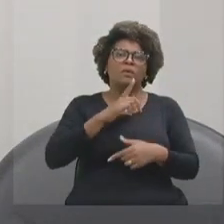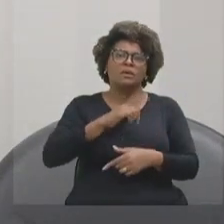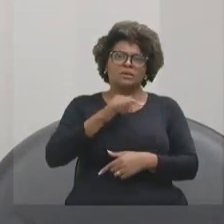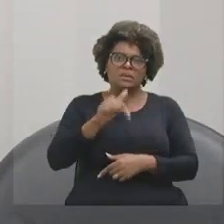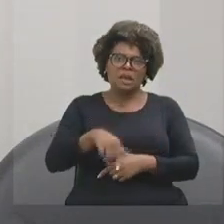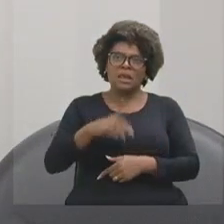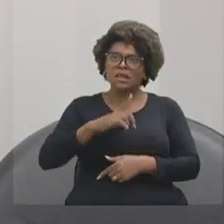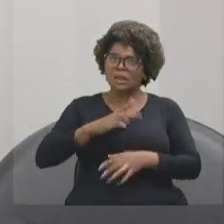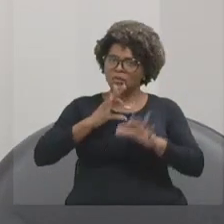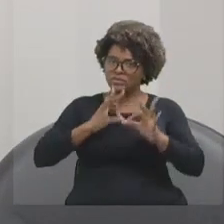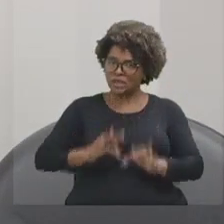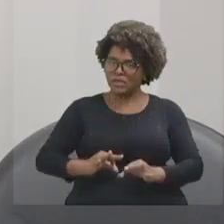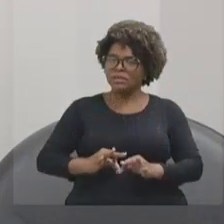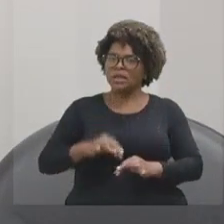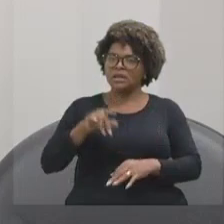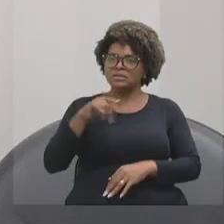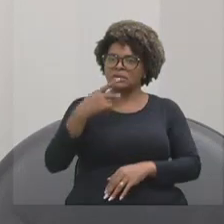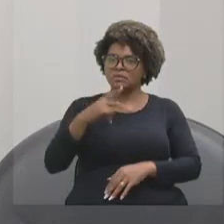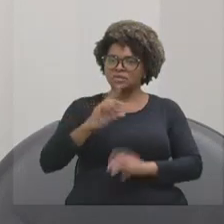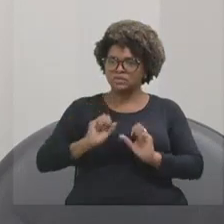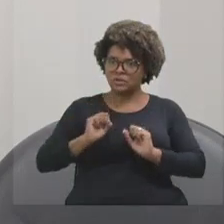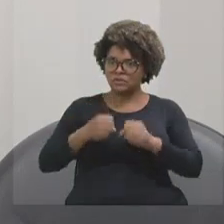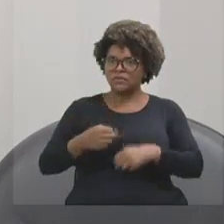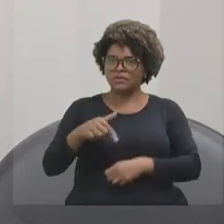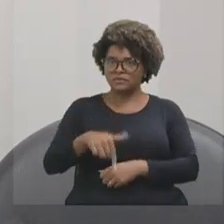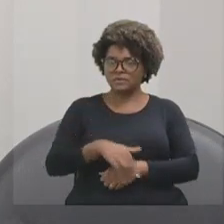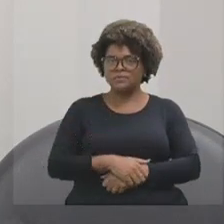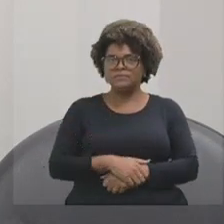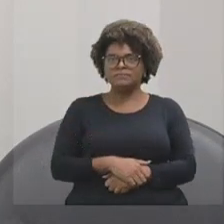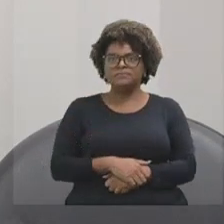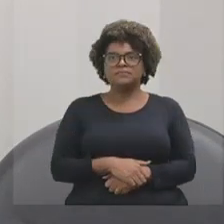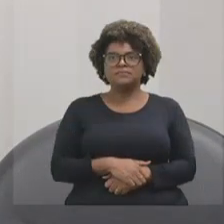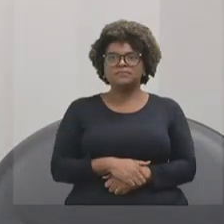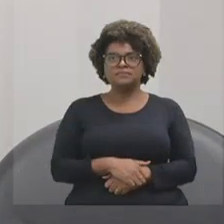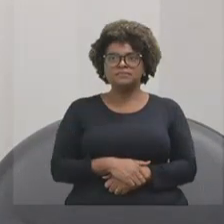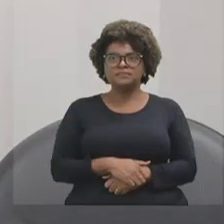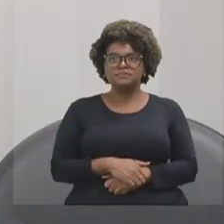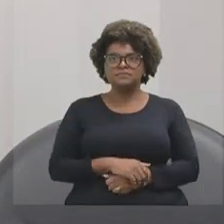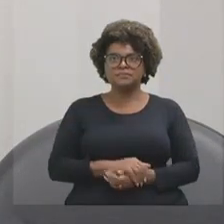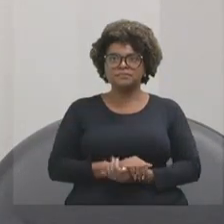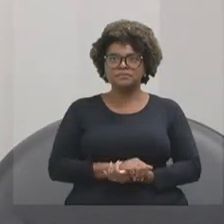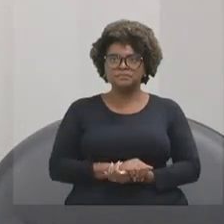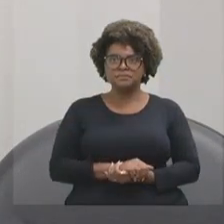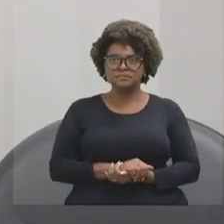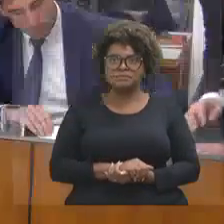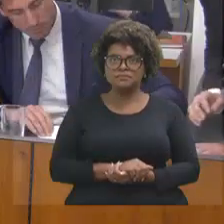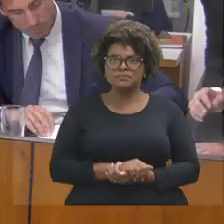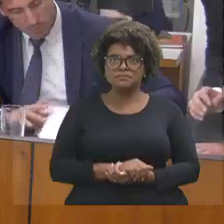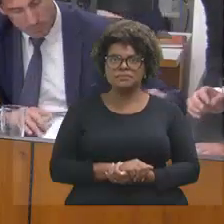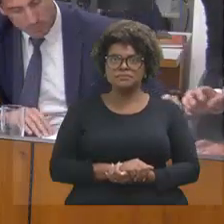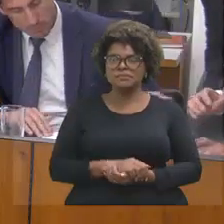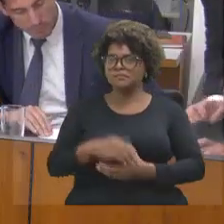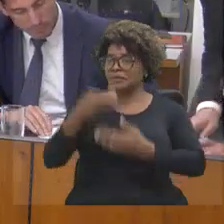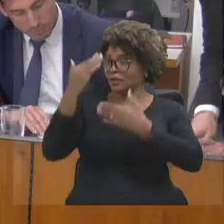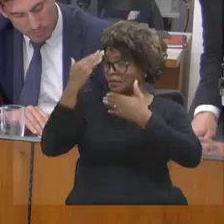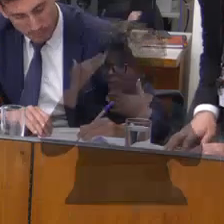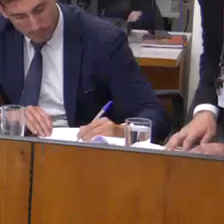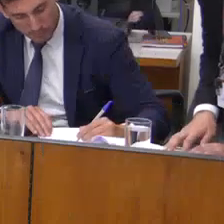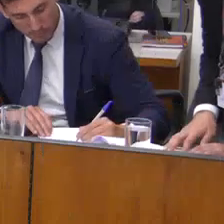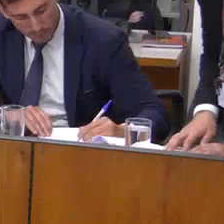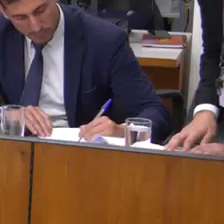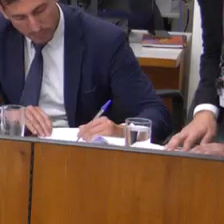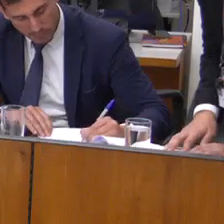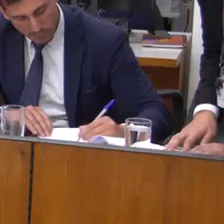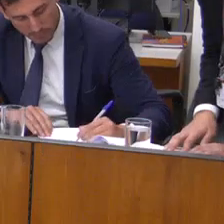tenho certeza com muita entrega da sua pasta Obrigado deputados ela viola